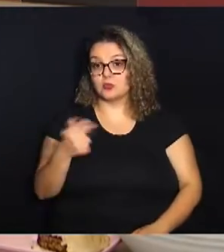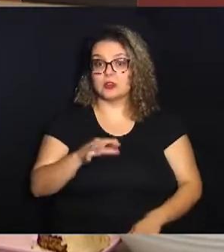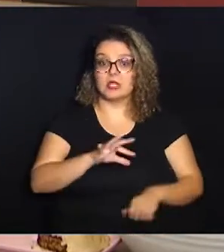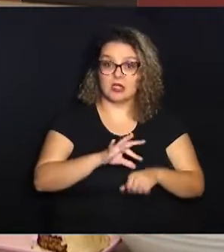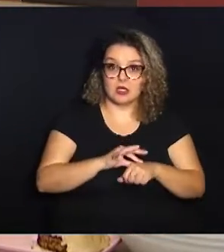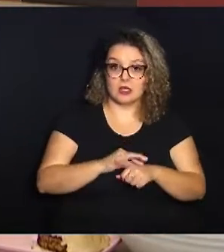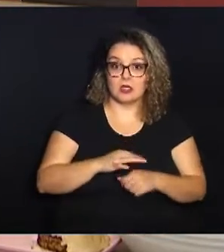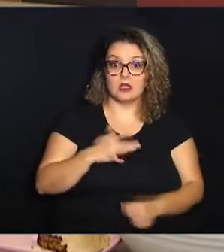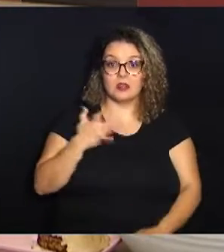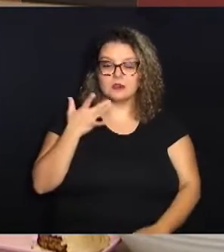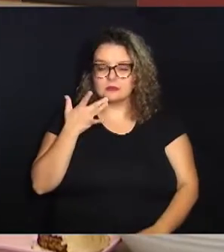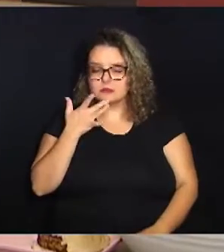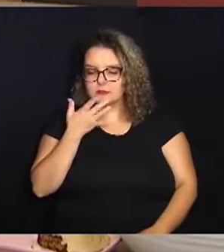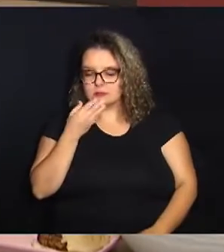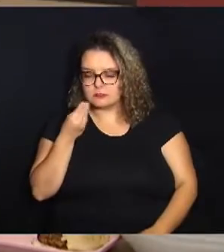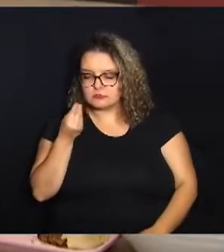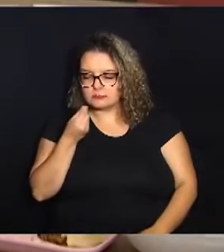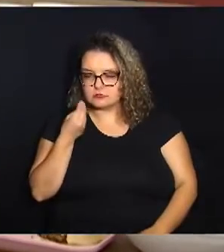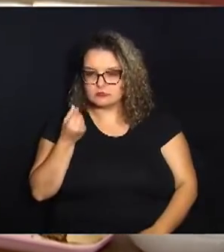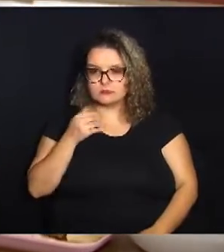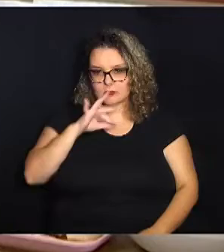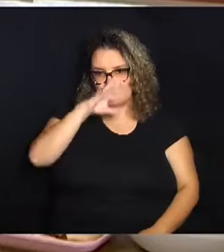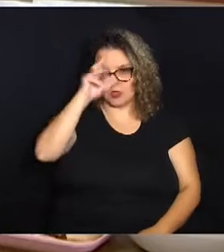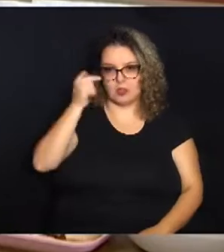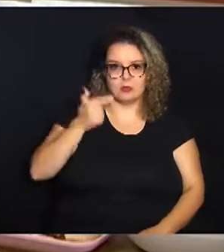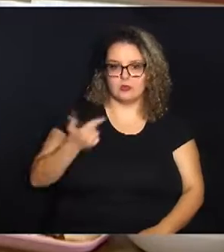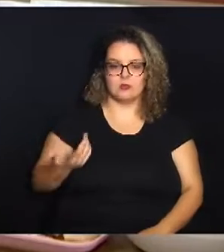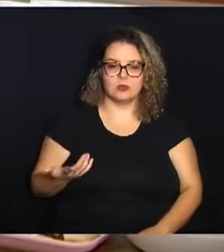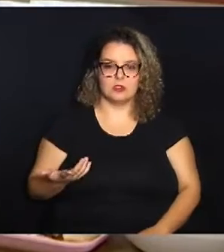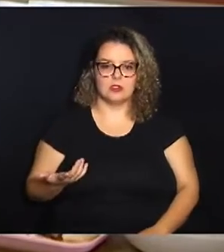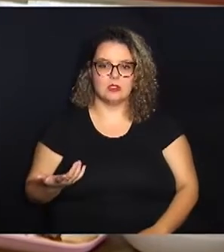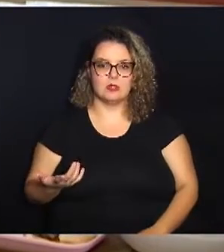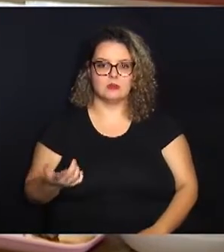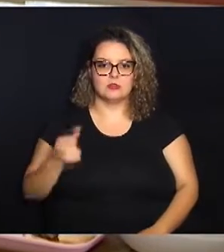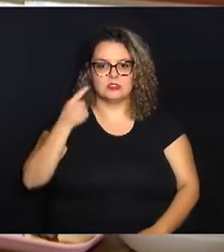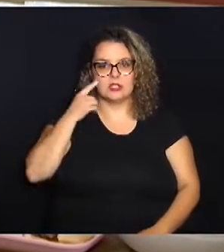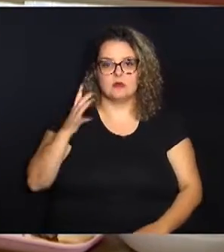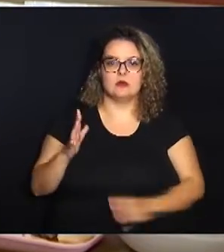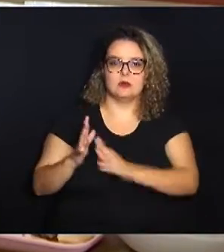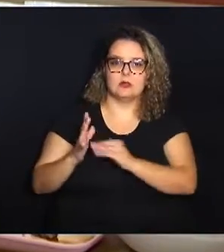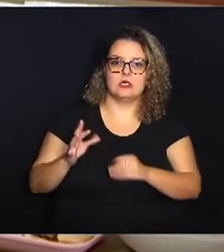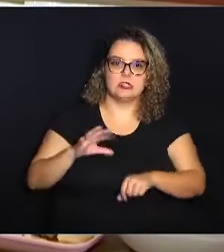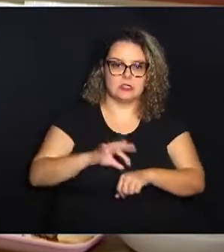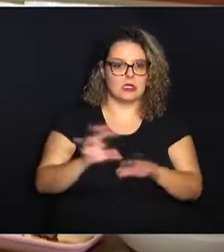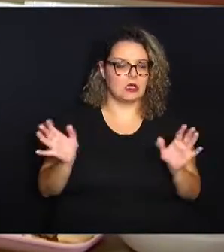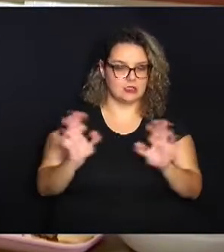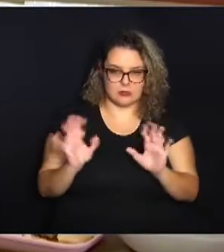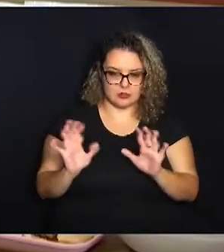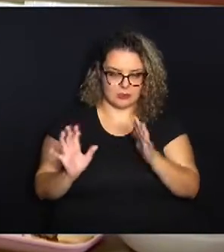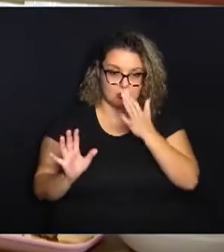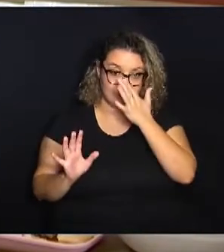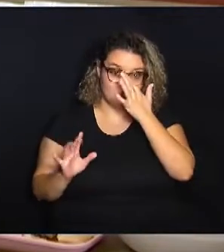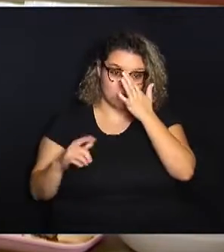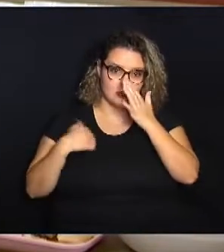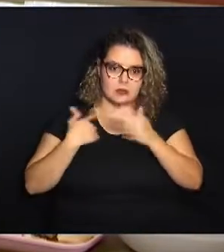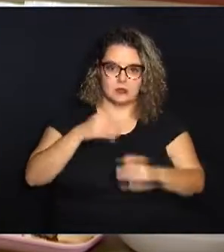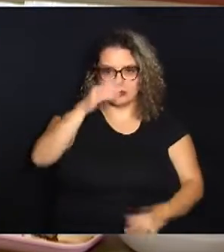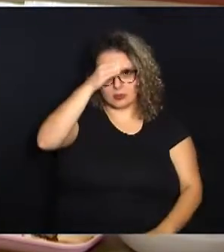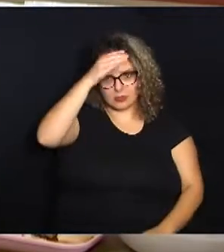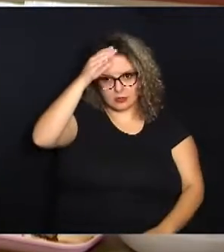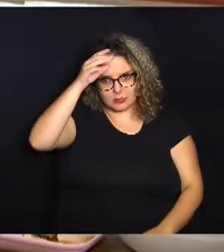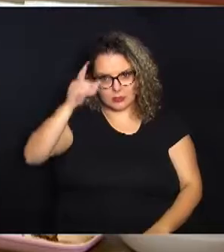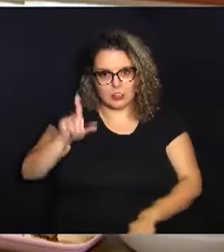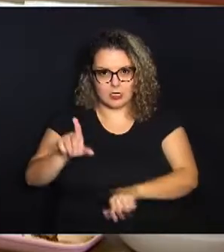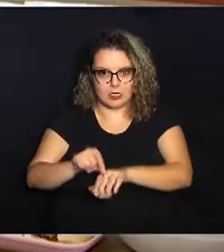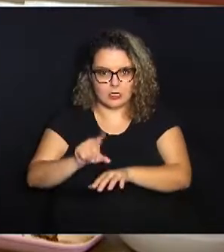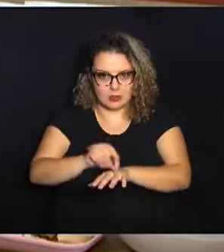sabor amazônico. Não temos intenção de copiar o sabor artificial da carne, né? A gente busca clientes que querem uma